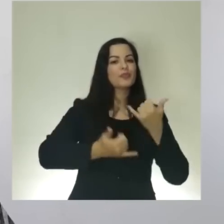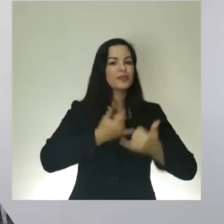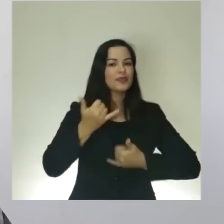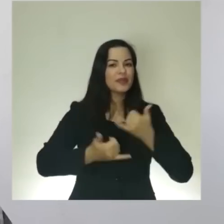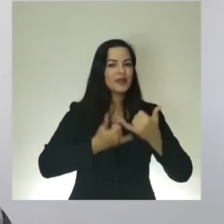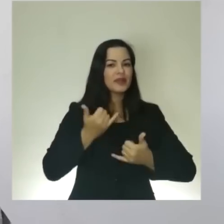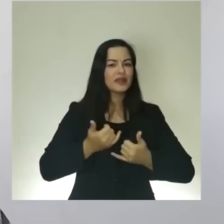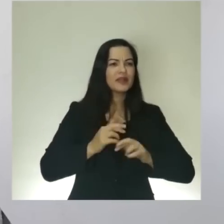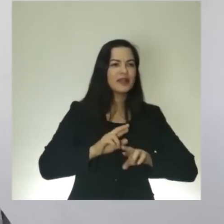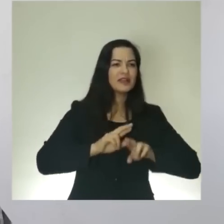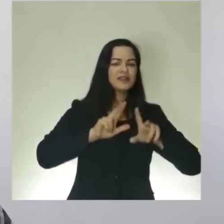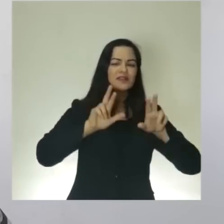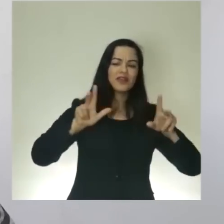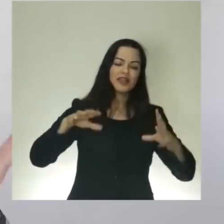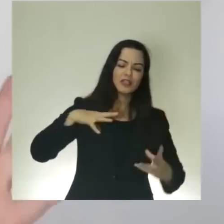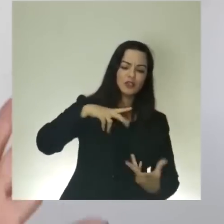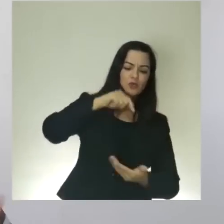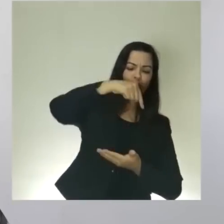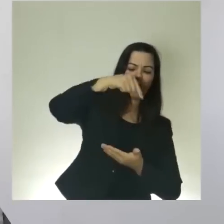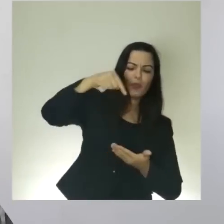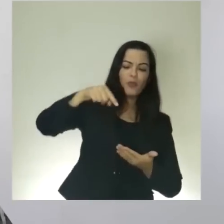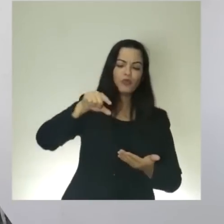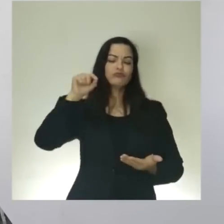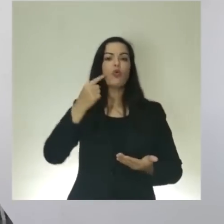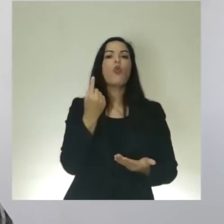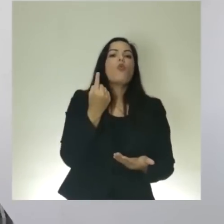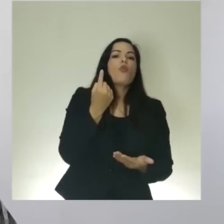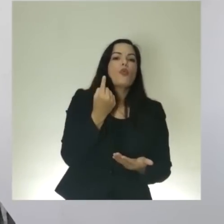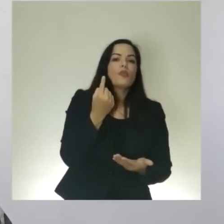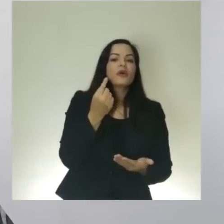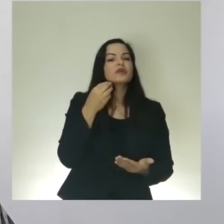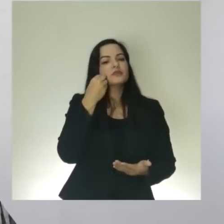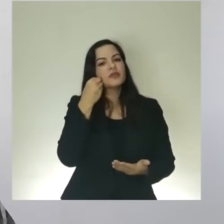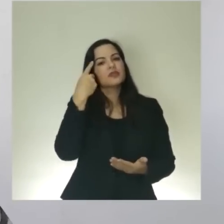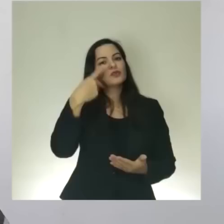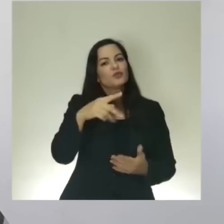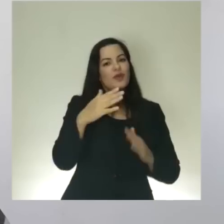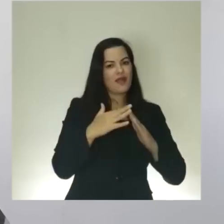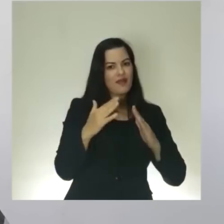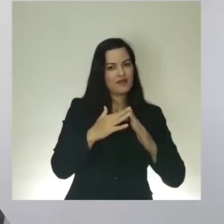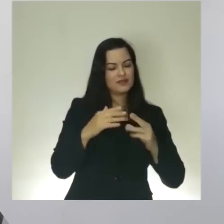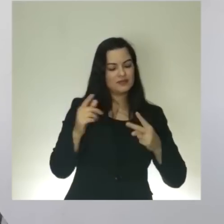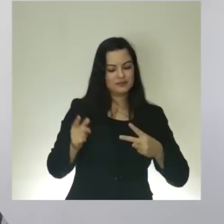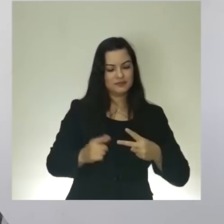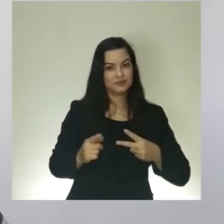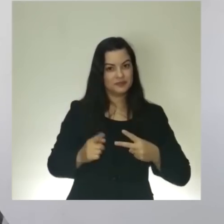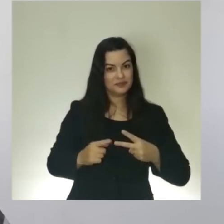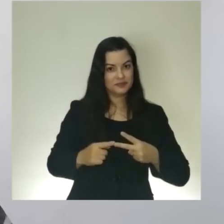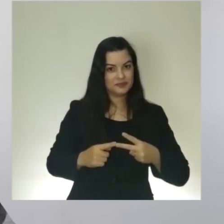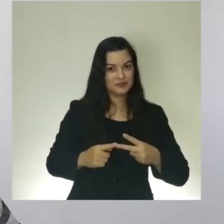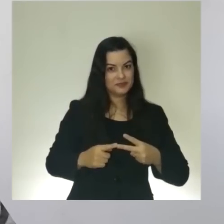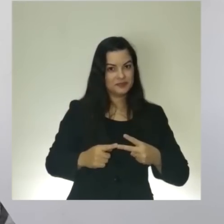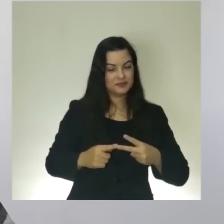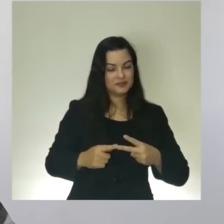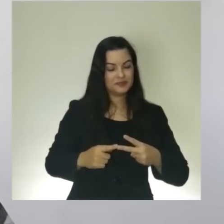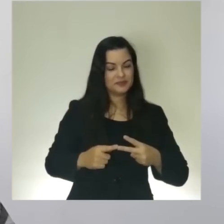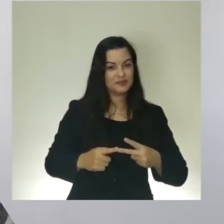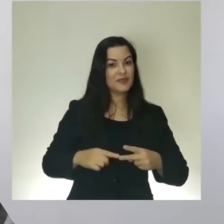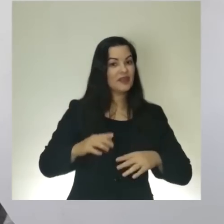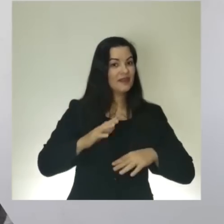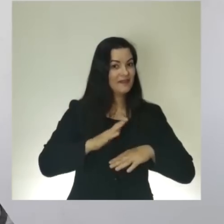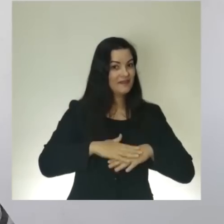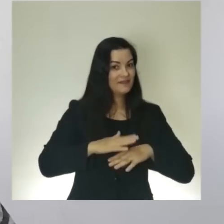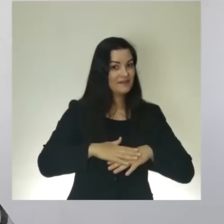uma das brincadeiras diferentes espalhadas pelo mundo para experimentar aí na sua casa.